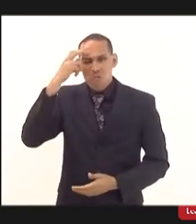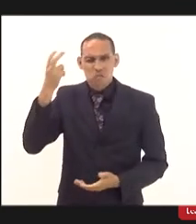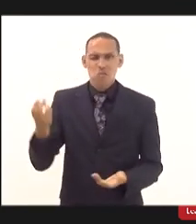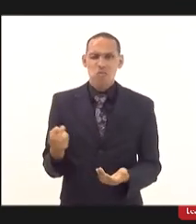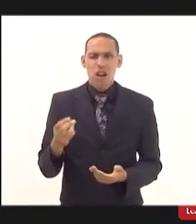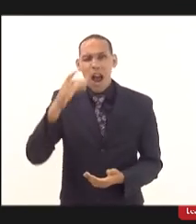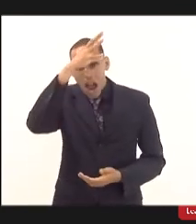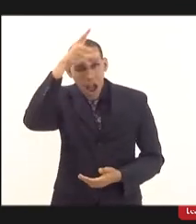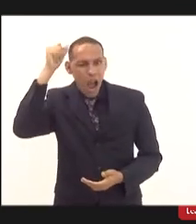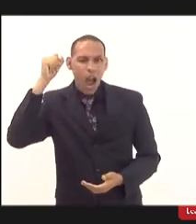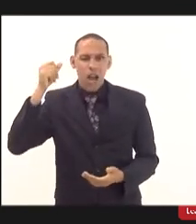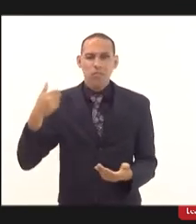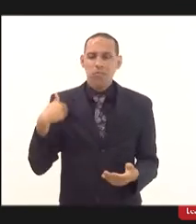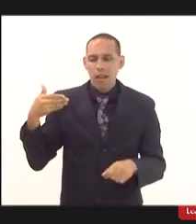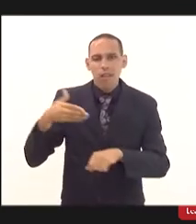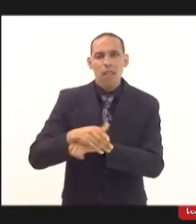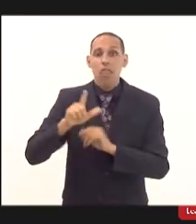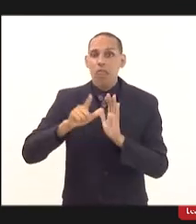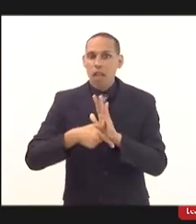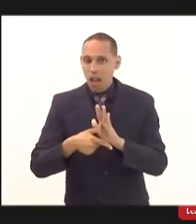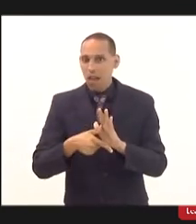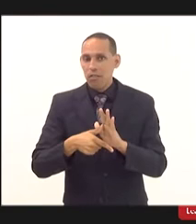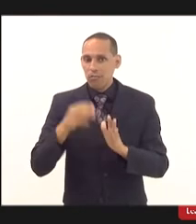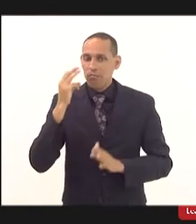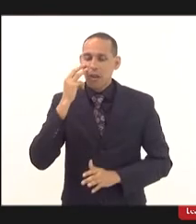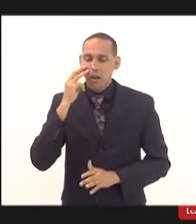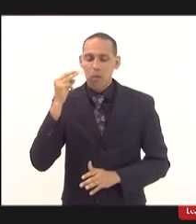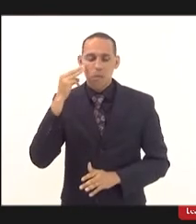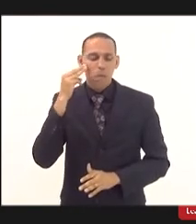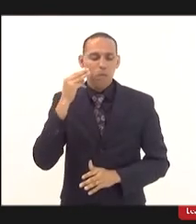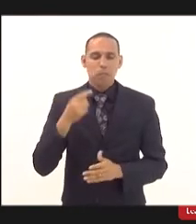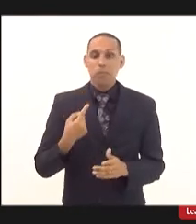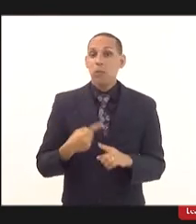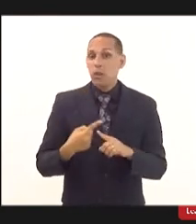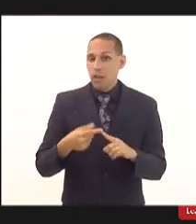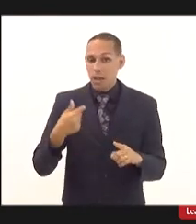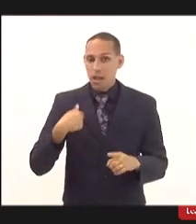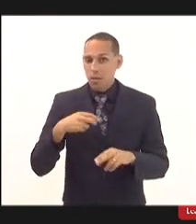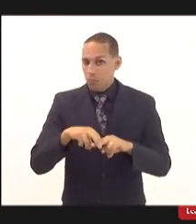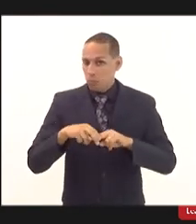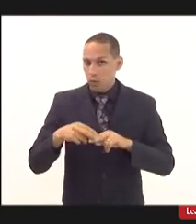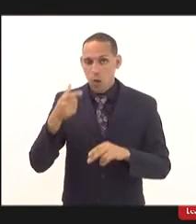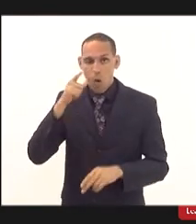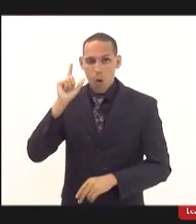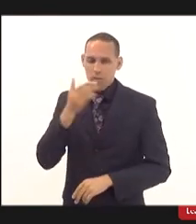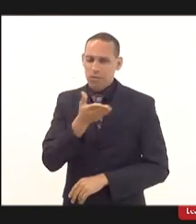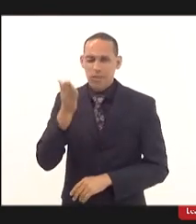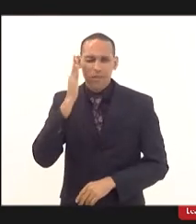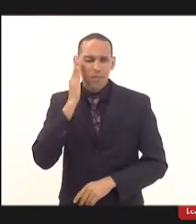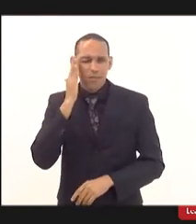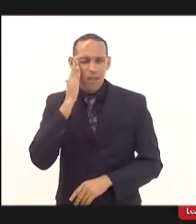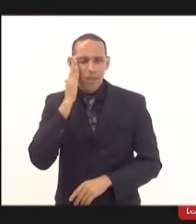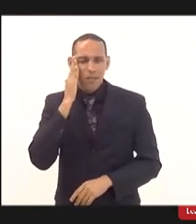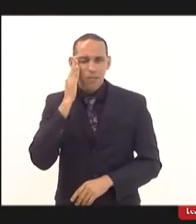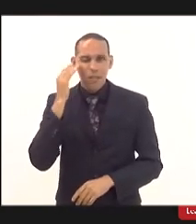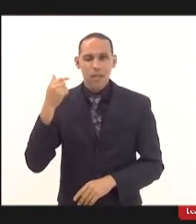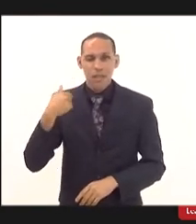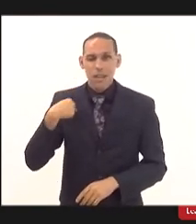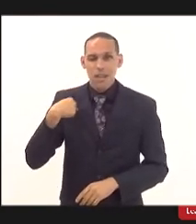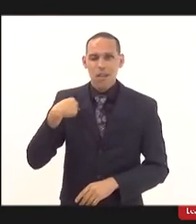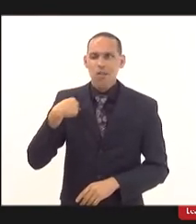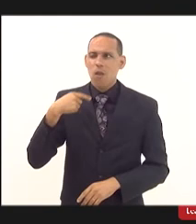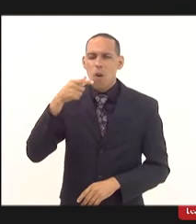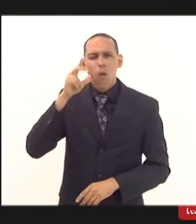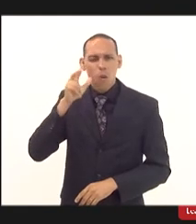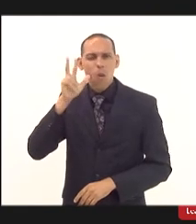inclusive Entrei um pouco mais tarde Valdete Mônica que eu tive ontem como vocês sabem em Brasília